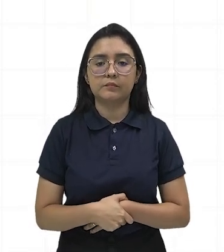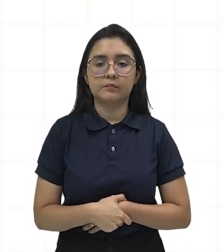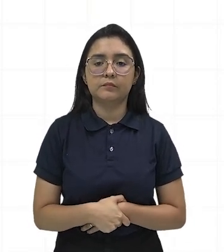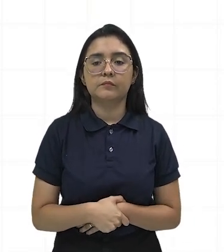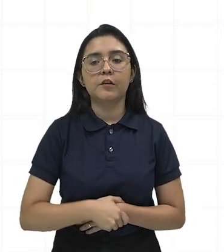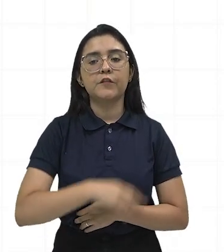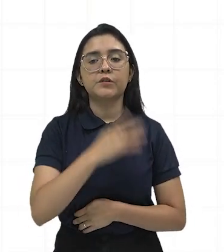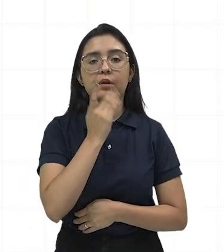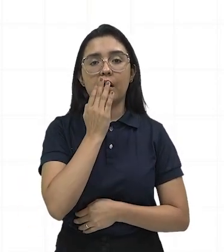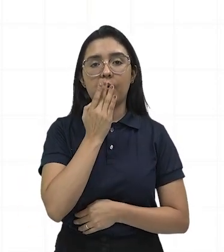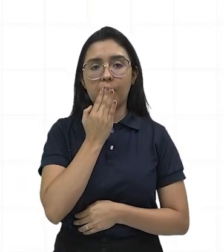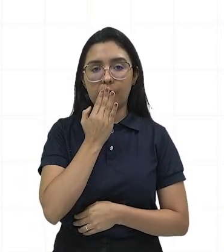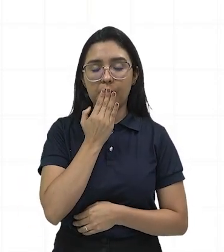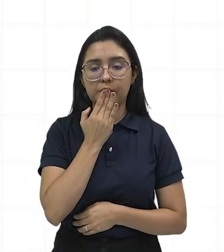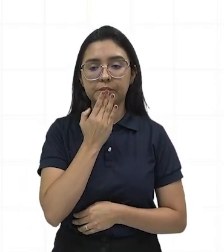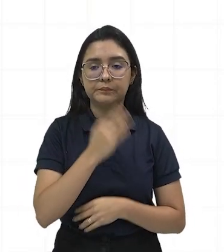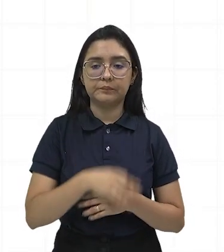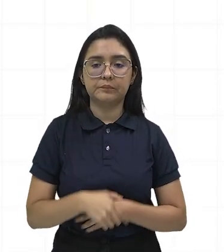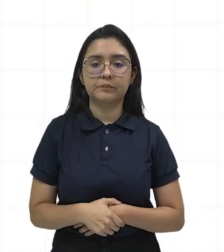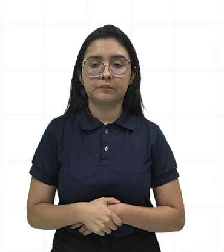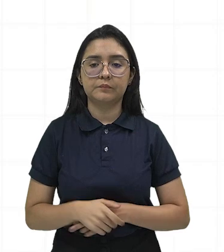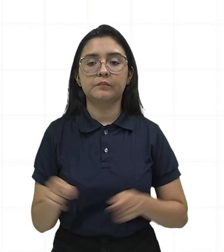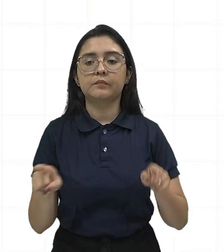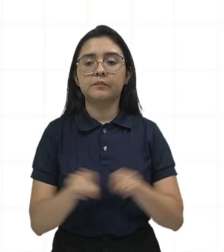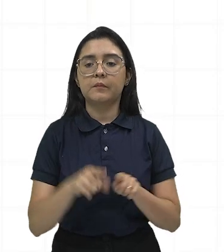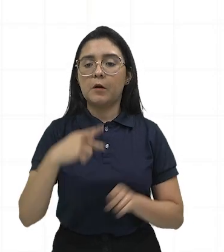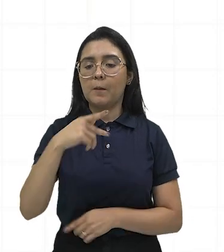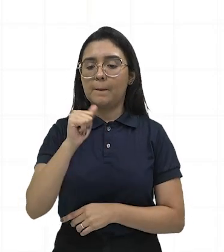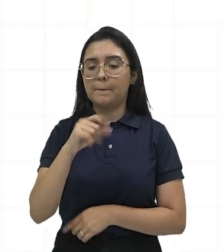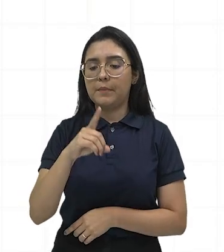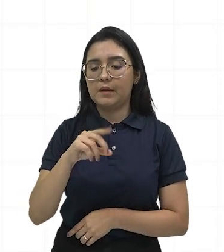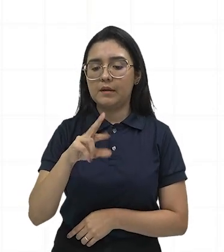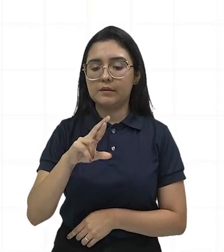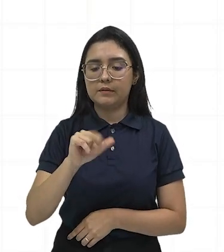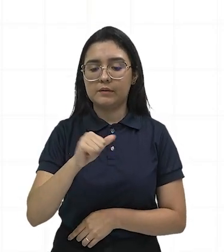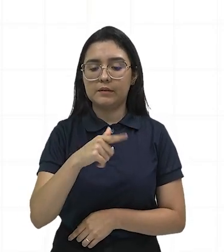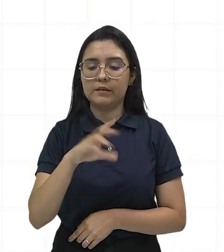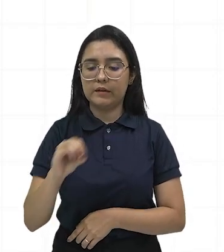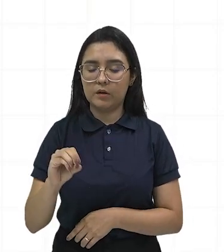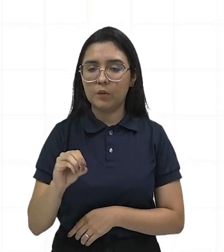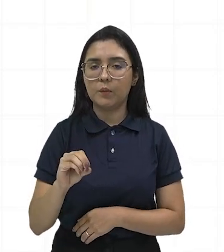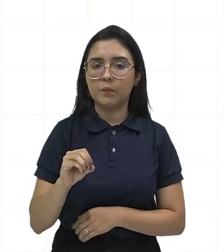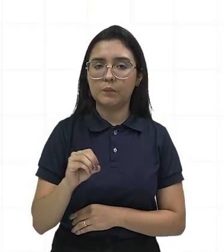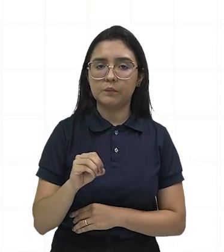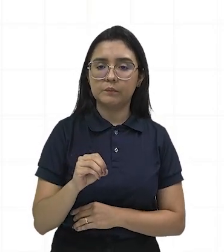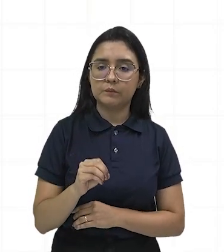vai escolher a cor. Ele vai escolher o padrão, né?